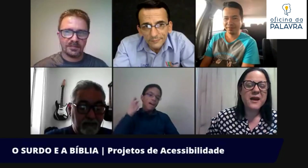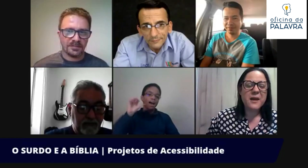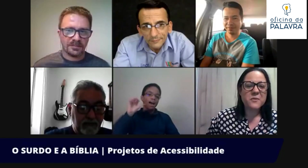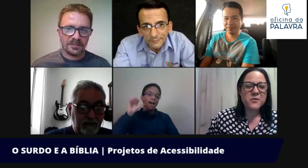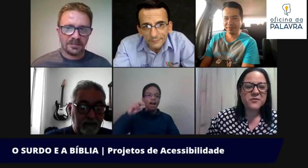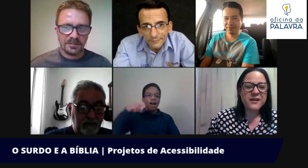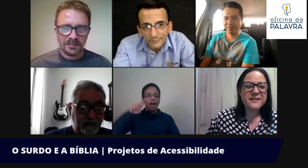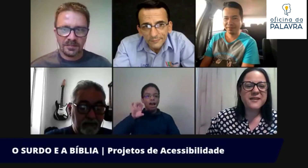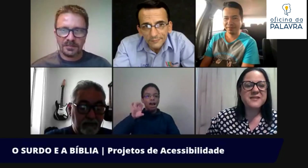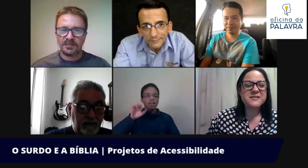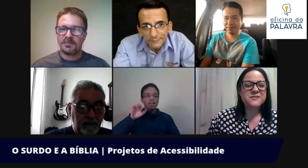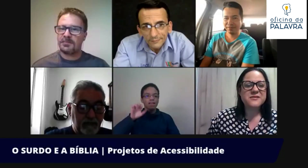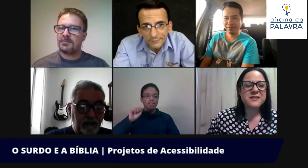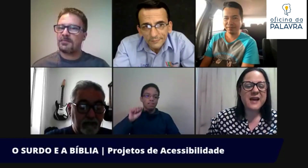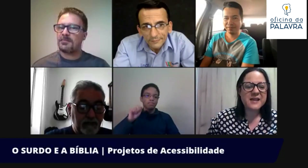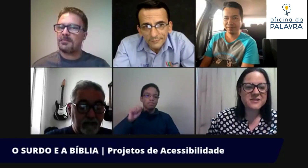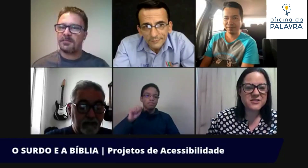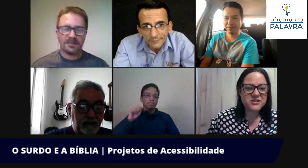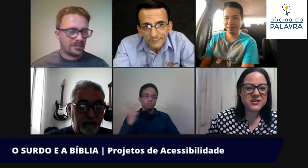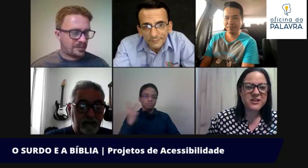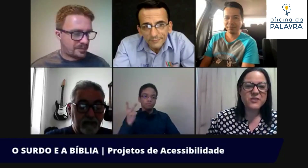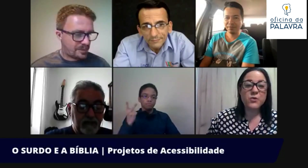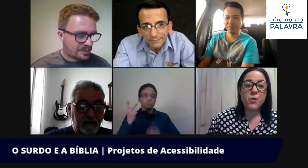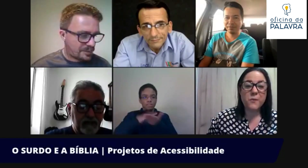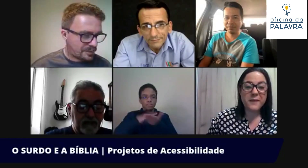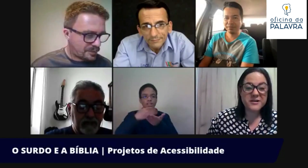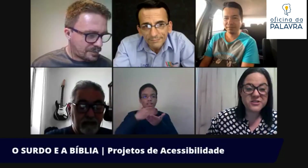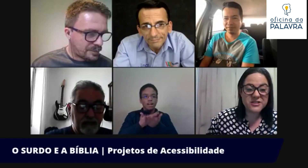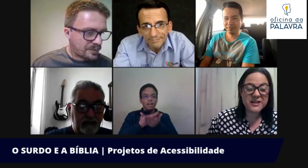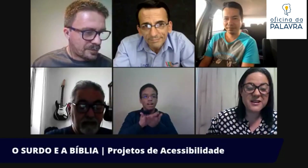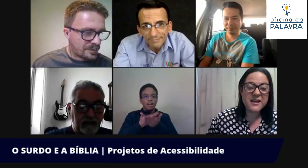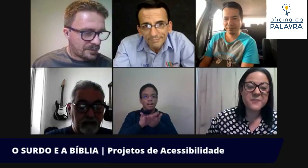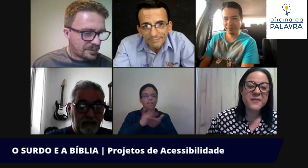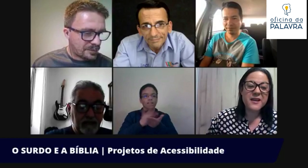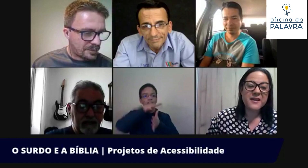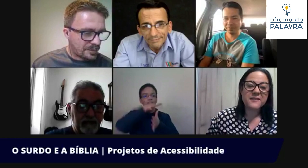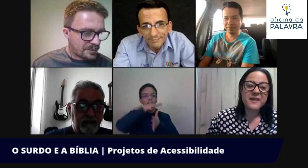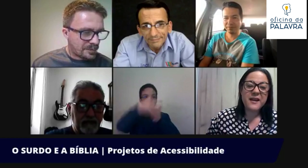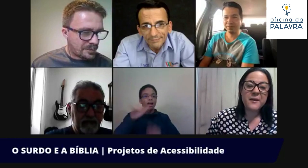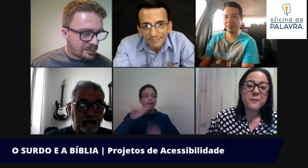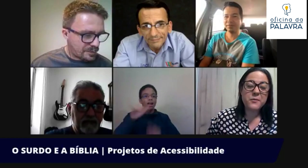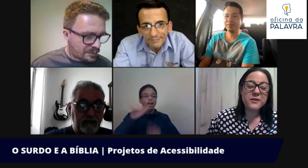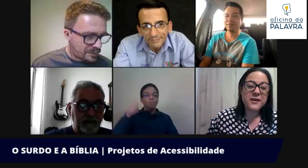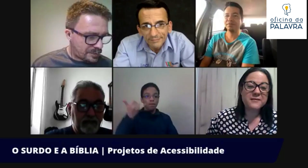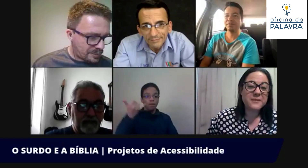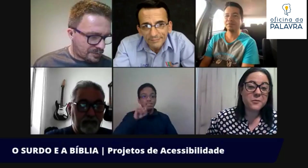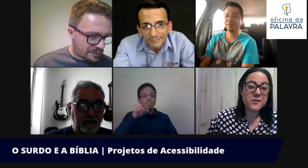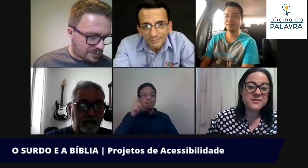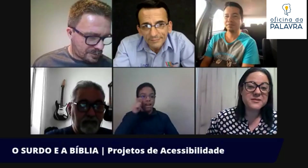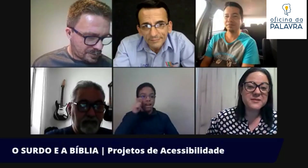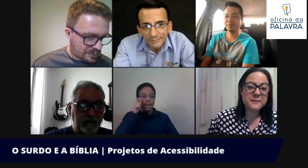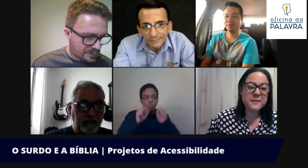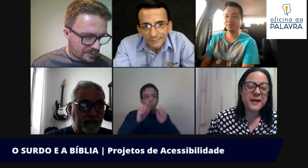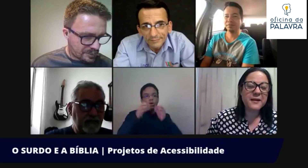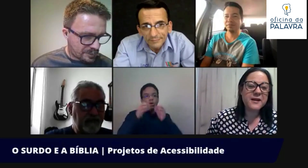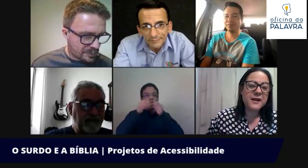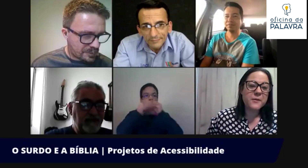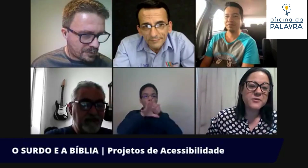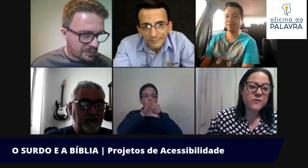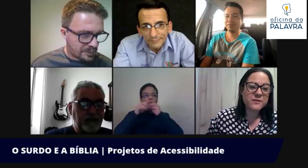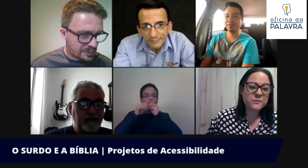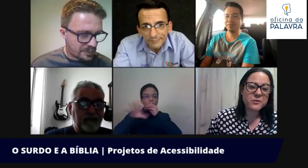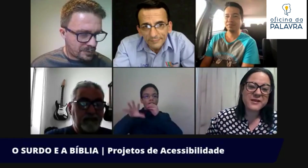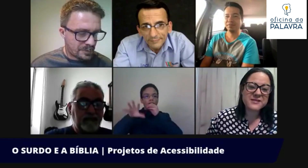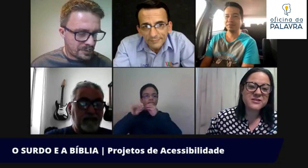live. Aproveita aí, se você está assistindo, compartilha, né? Porque depois também